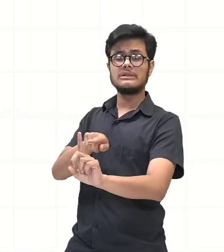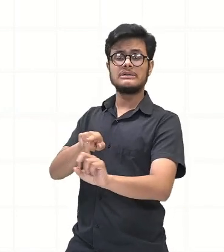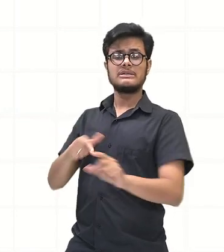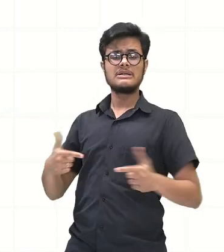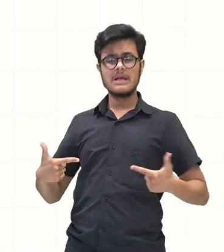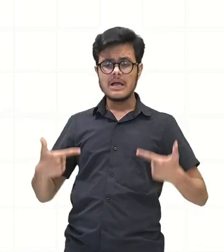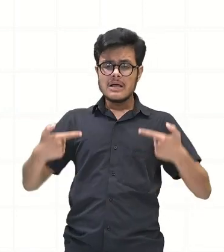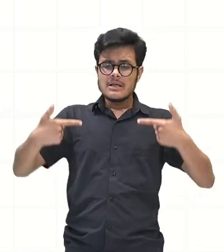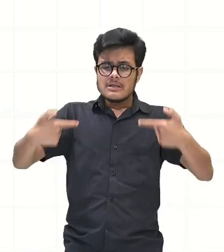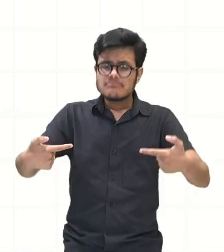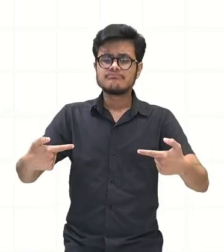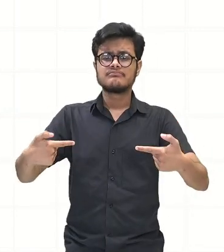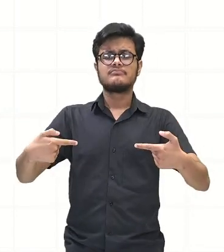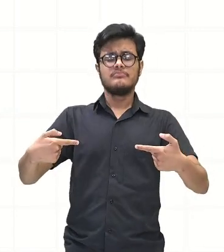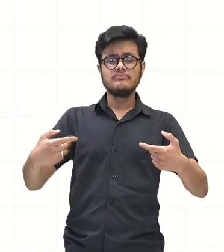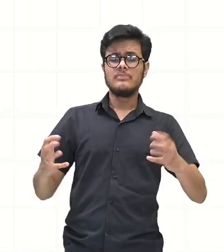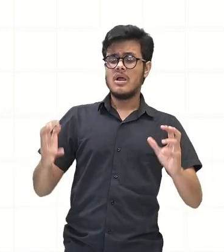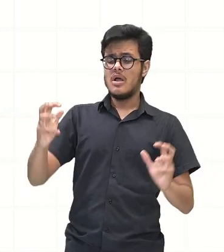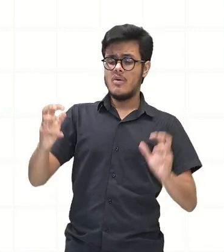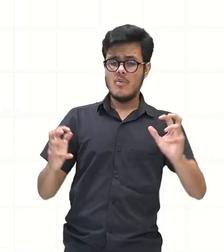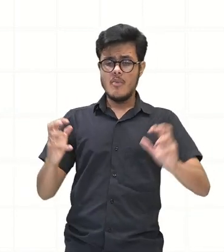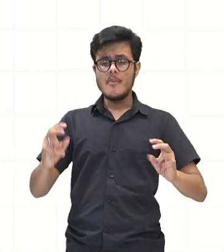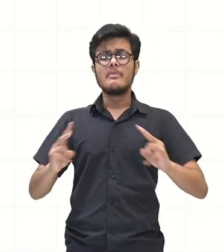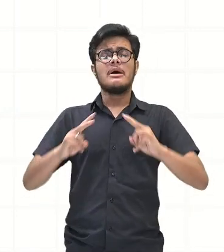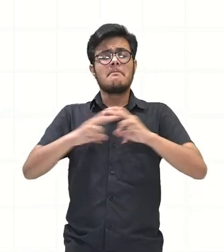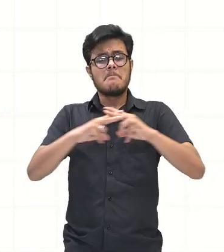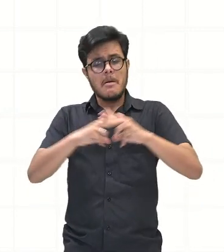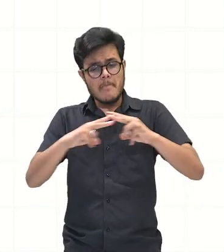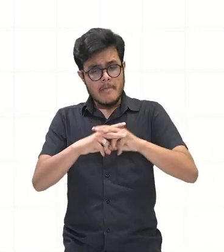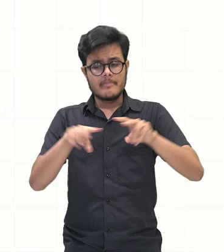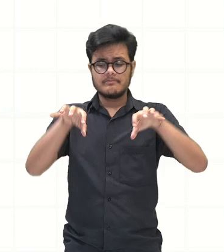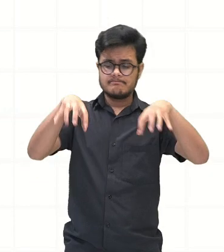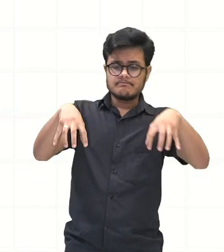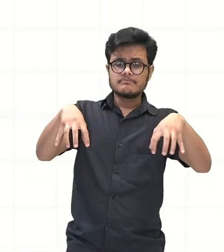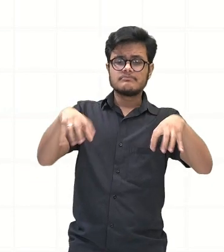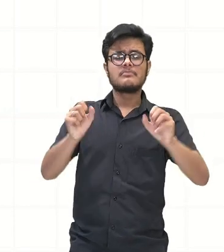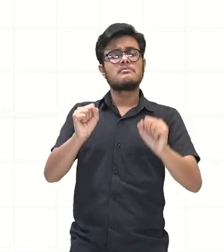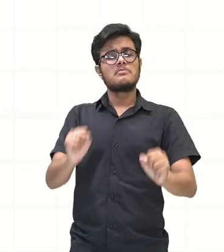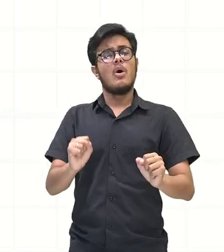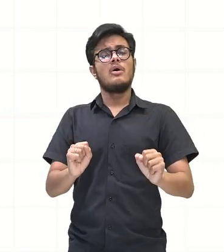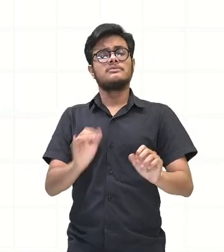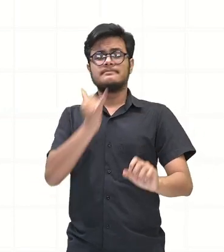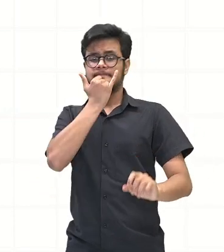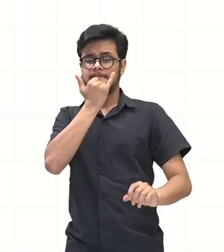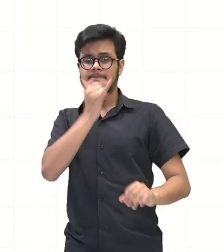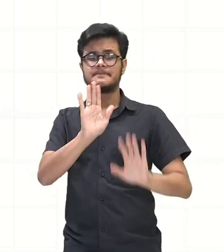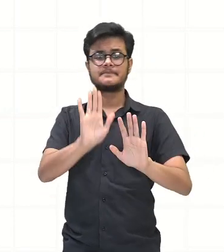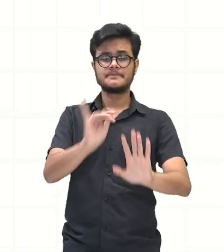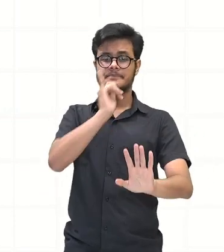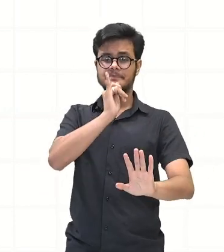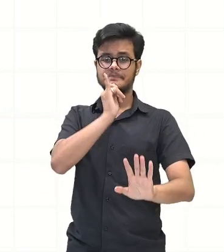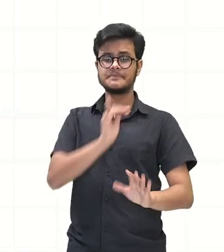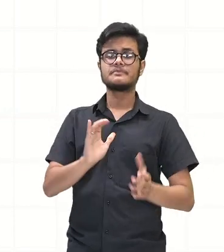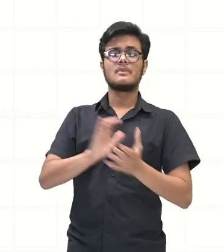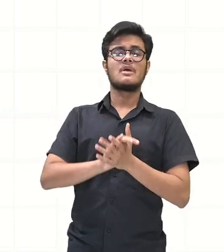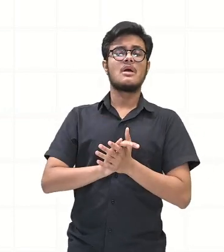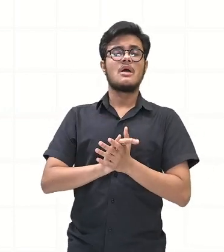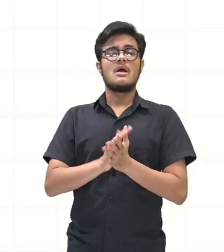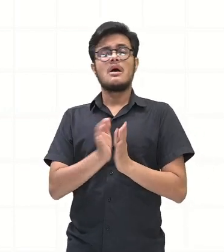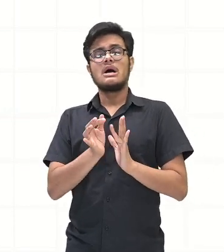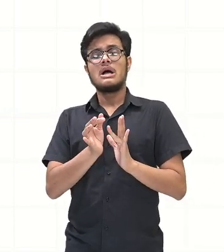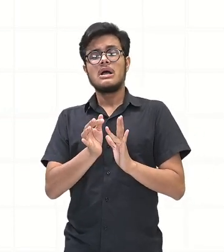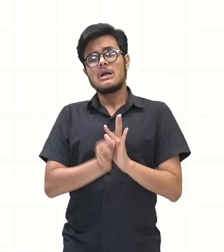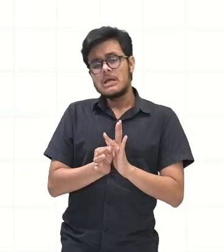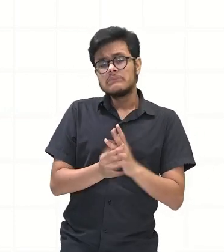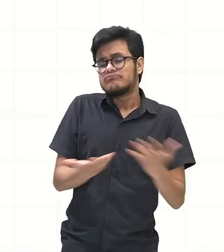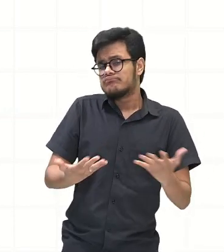guerras intertribais e podiam se casar e ter terras. Então, observem só que muitas pessoas falam